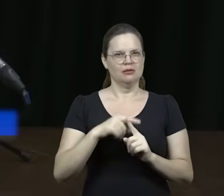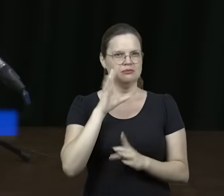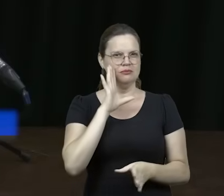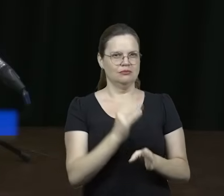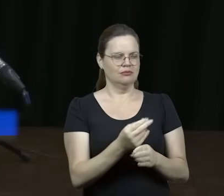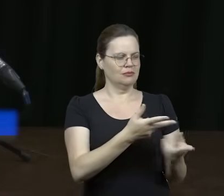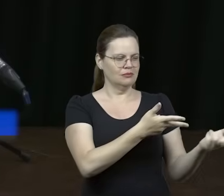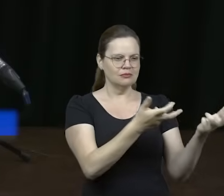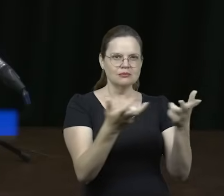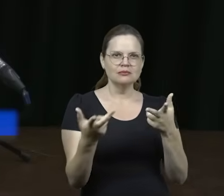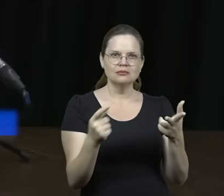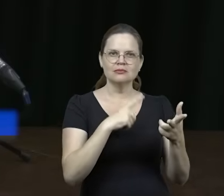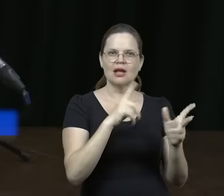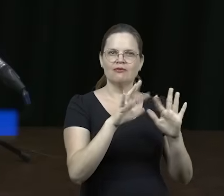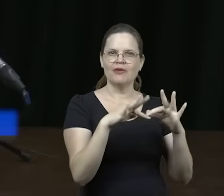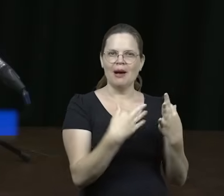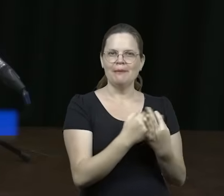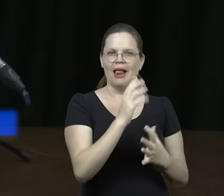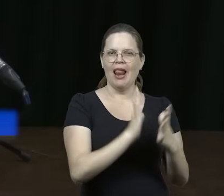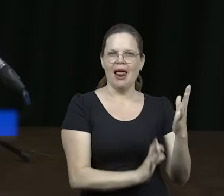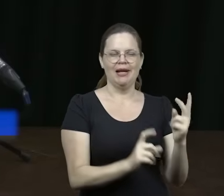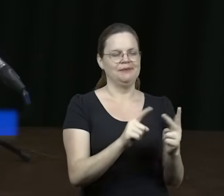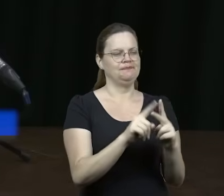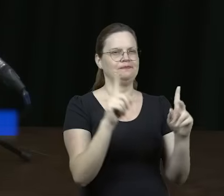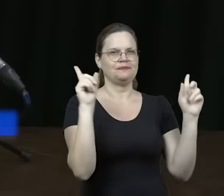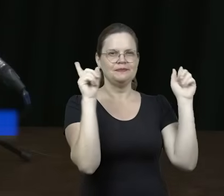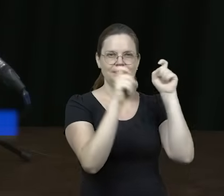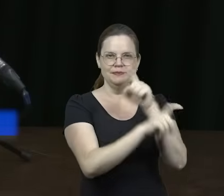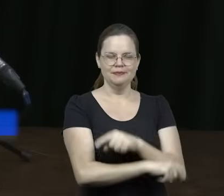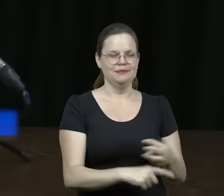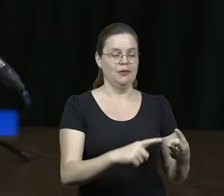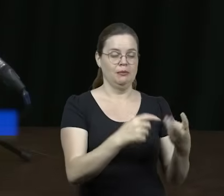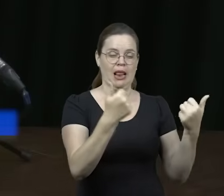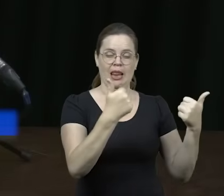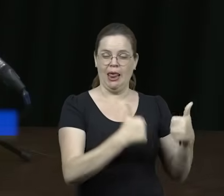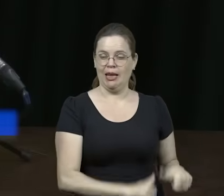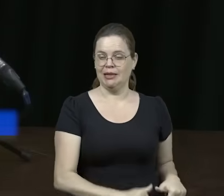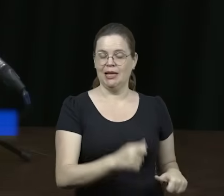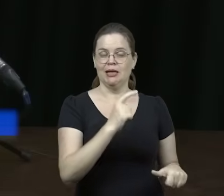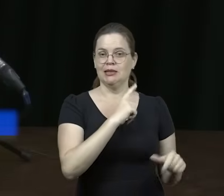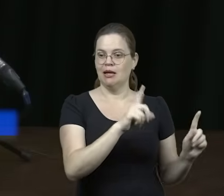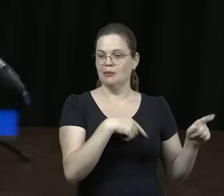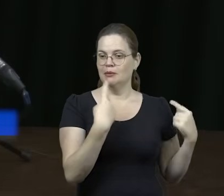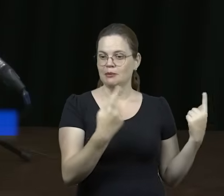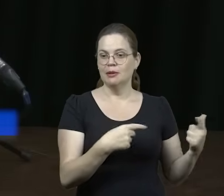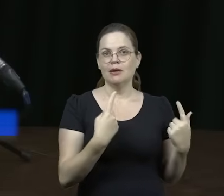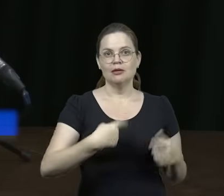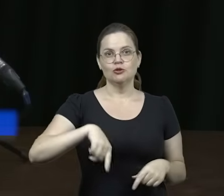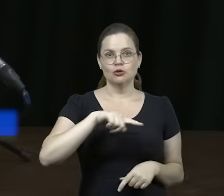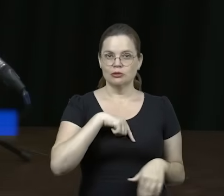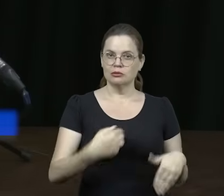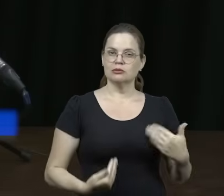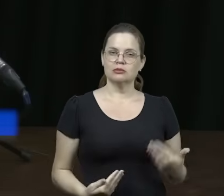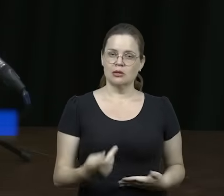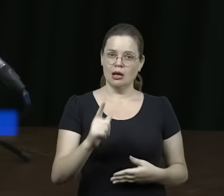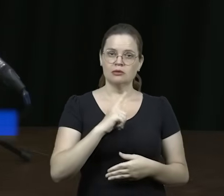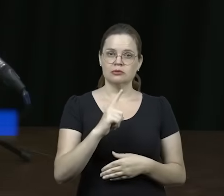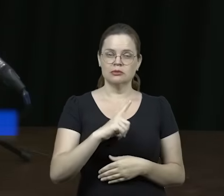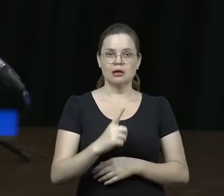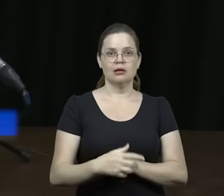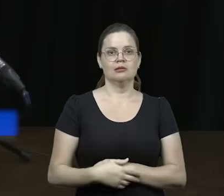que assolam as famílias, muitas investidas, oposições que se levantam contra os servos de